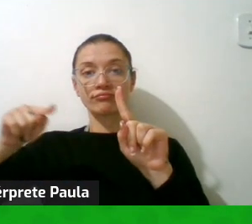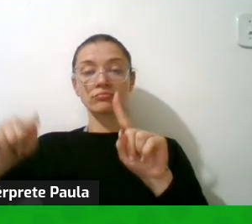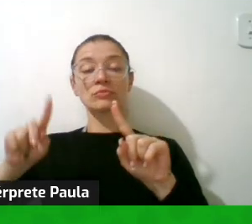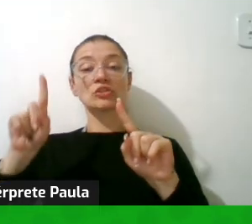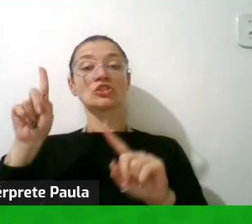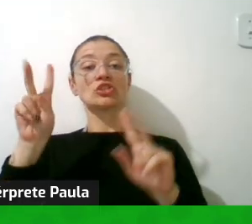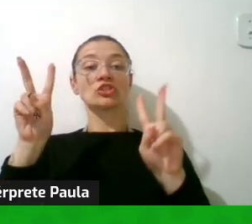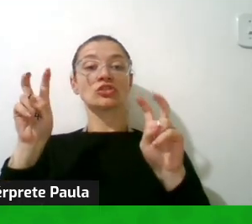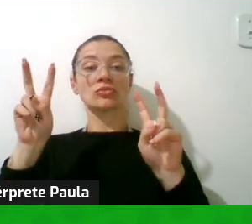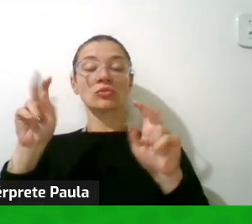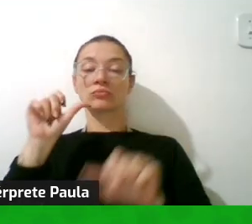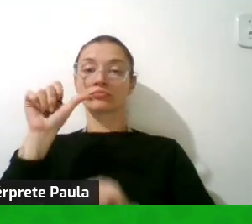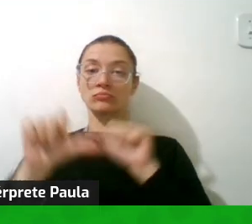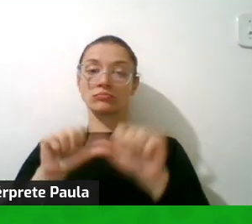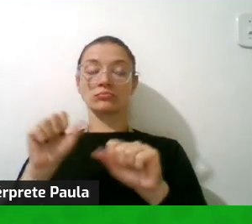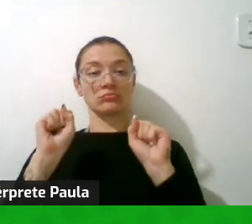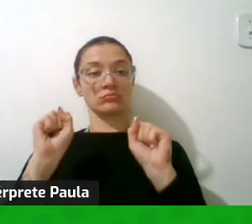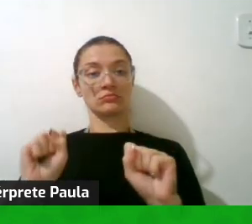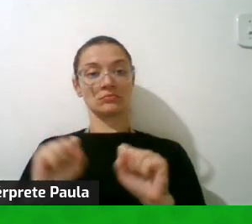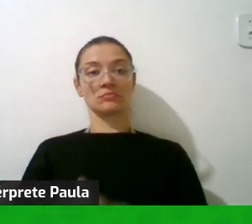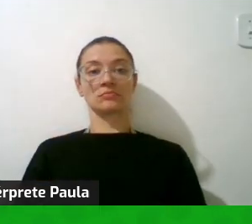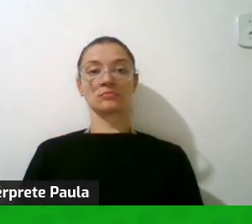posso trocar aqui. Então,